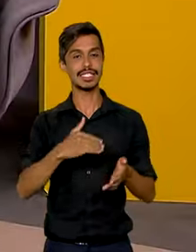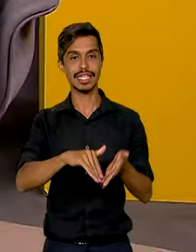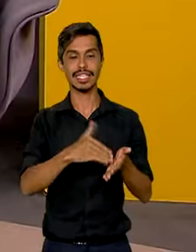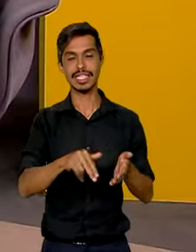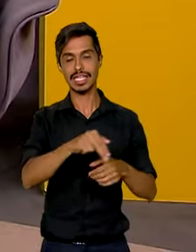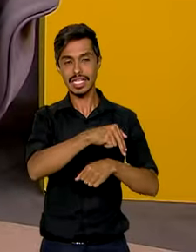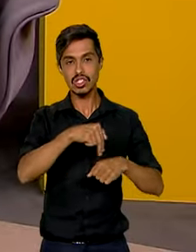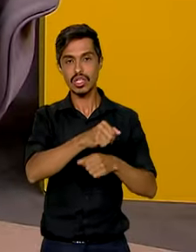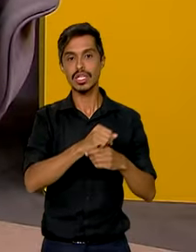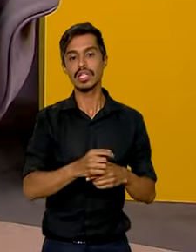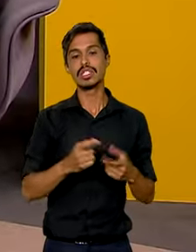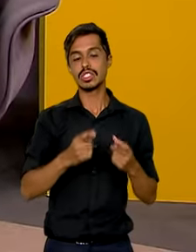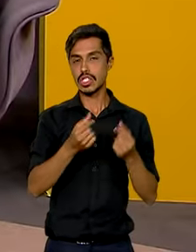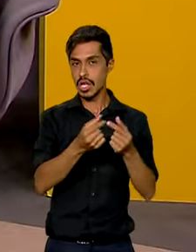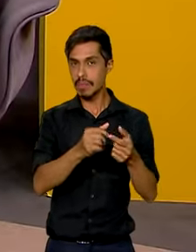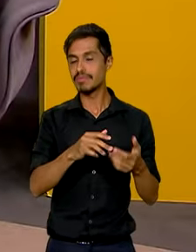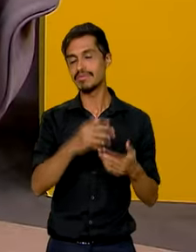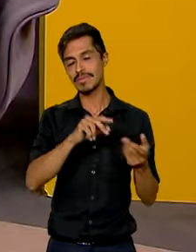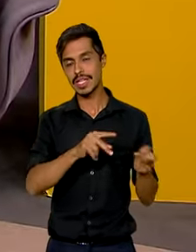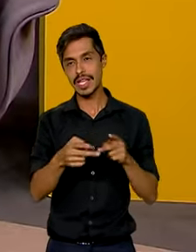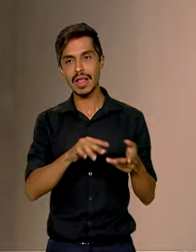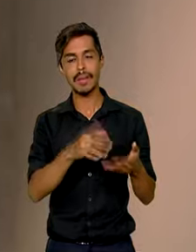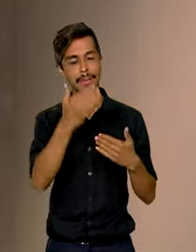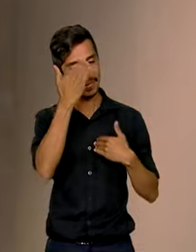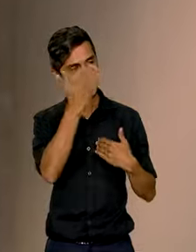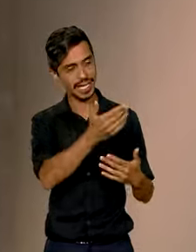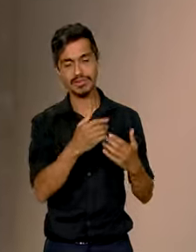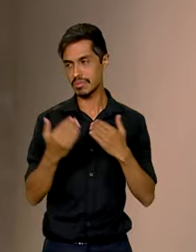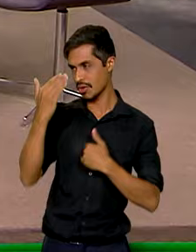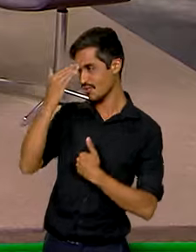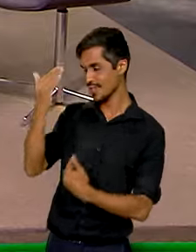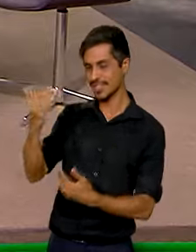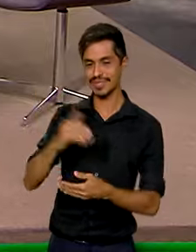nacional de Renda de Cidadania, muito obrigado pela presença aqui no Brasil. Eu que agradeço.